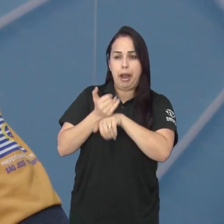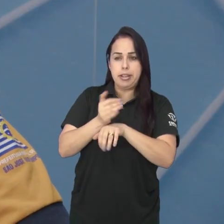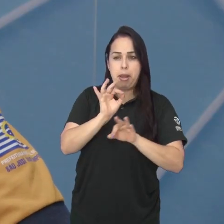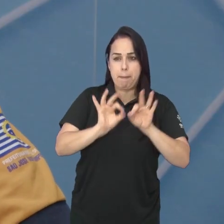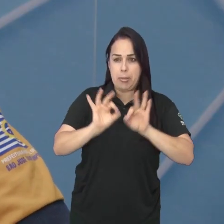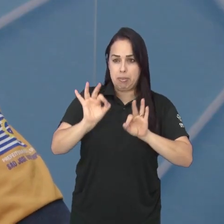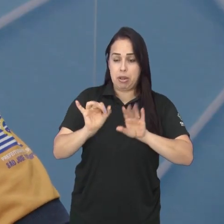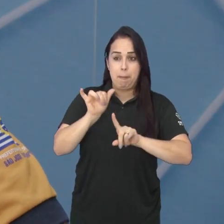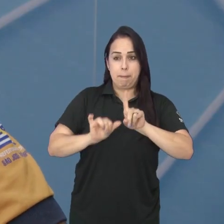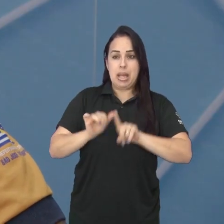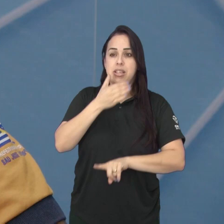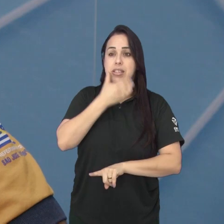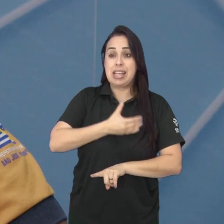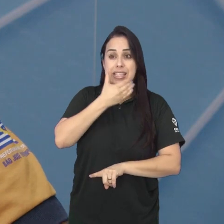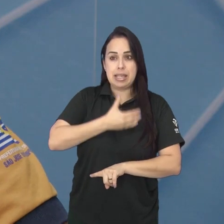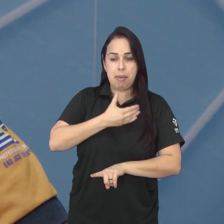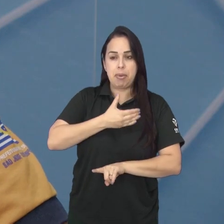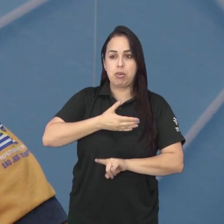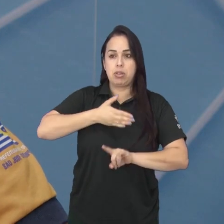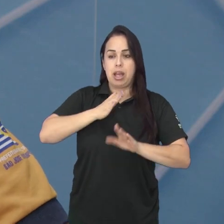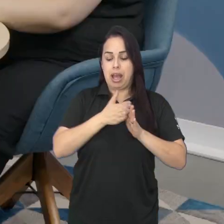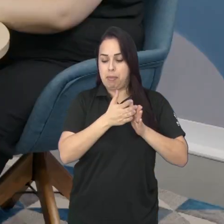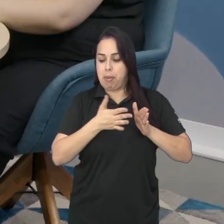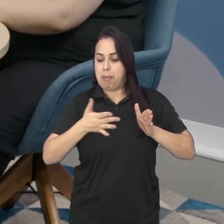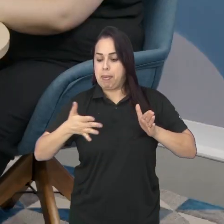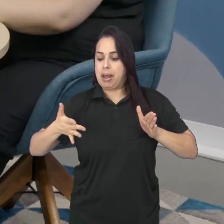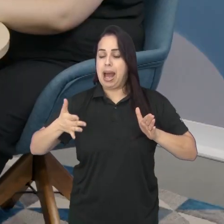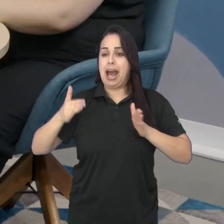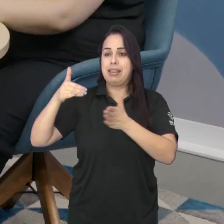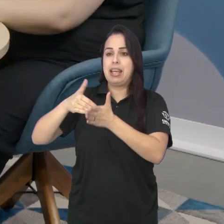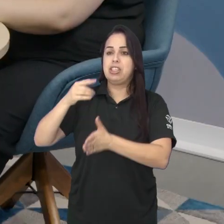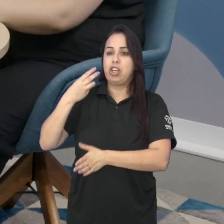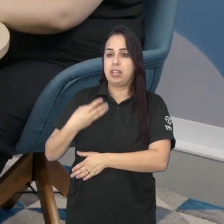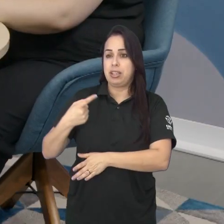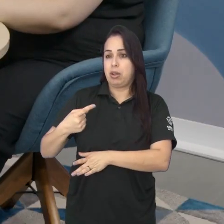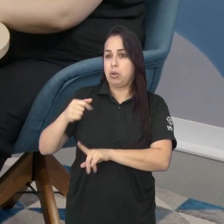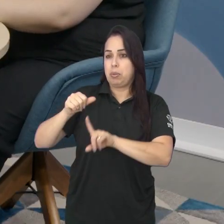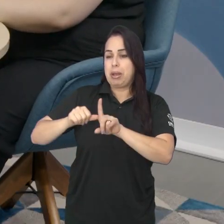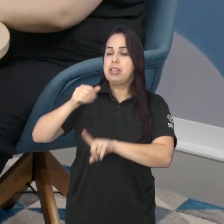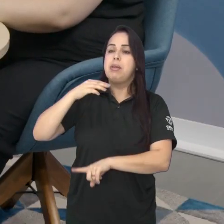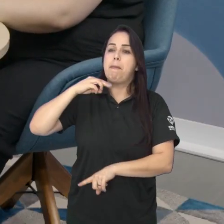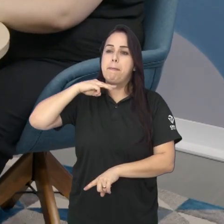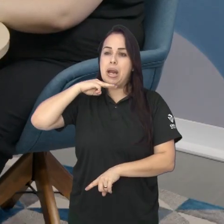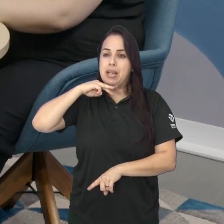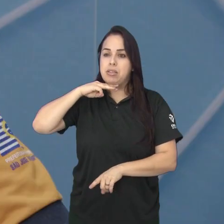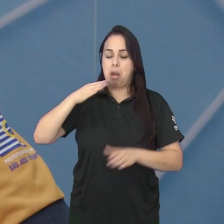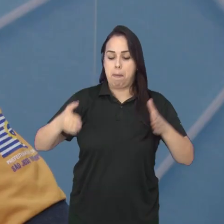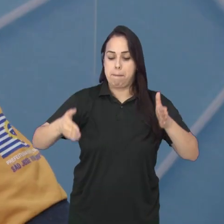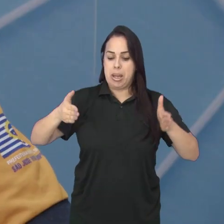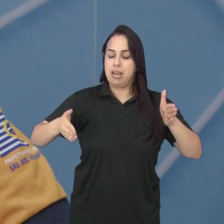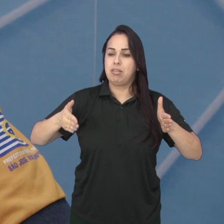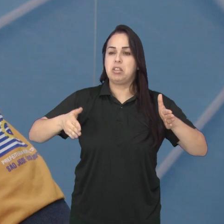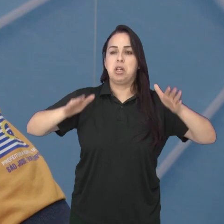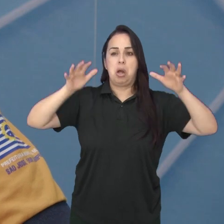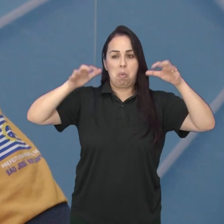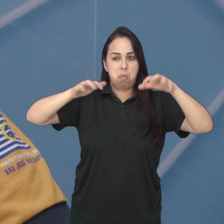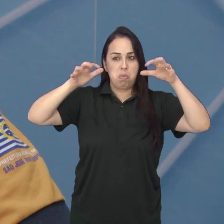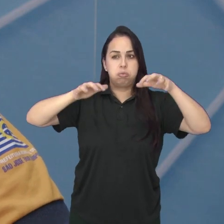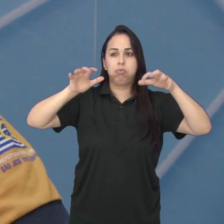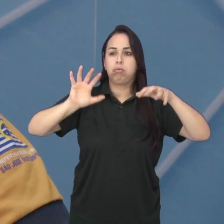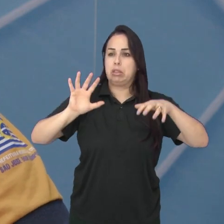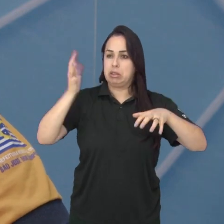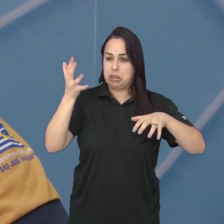de que a partir de 1º de dezembro até 31 de março é o período que nós estamos aí com bastante